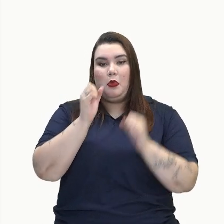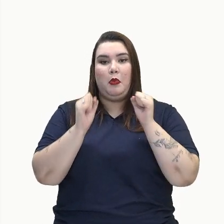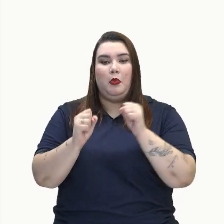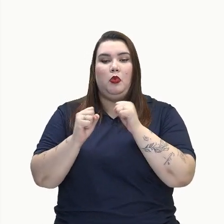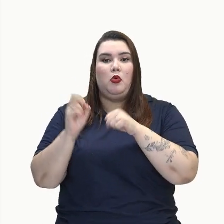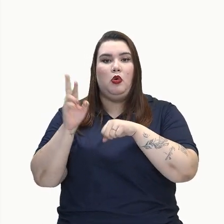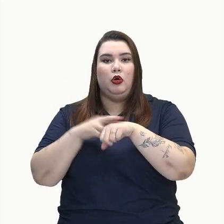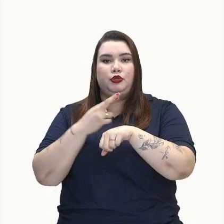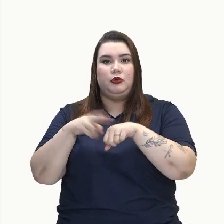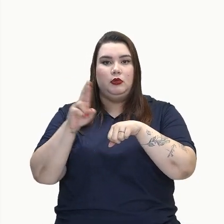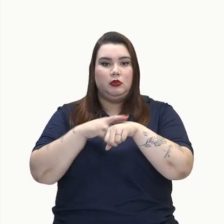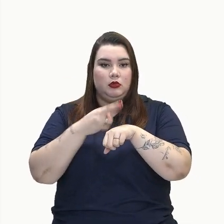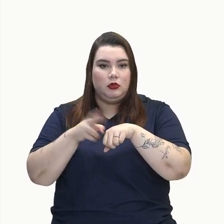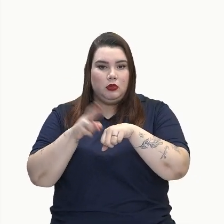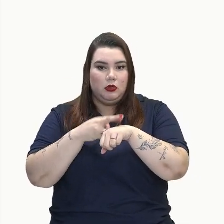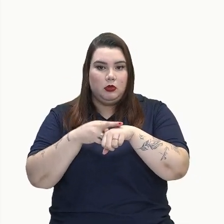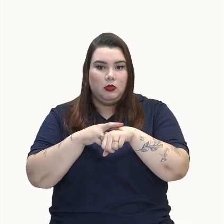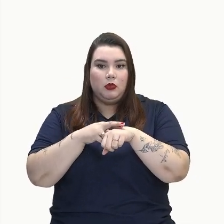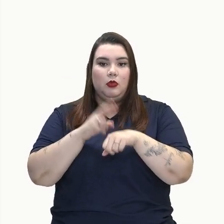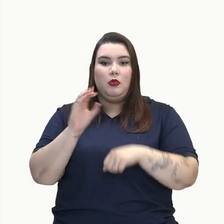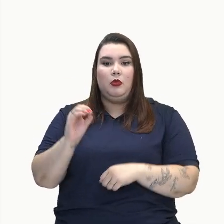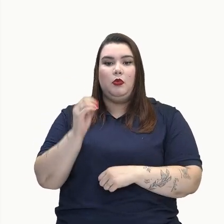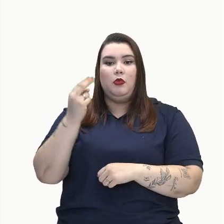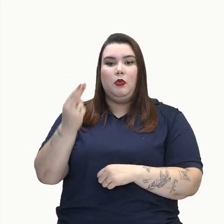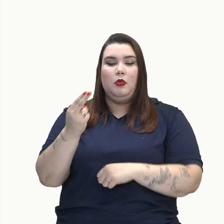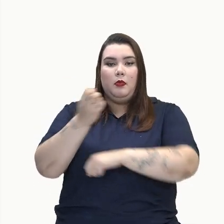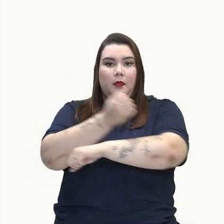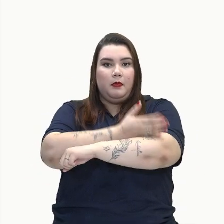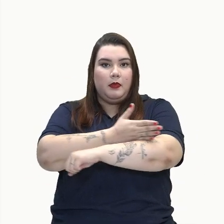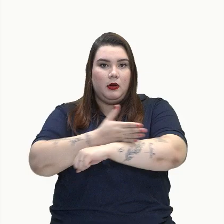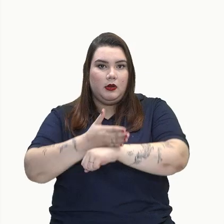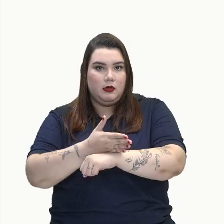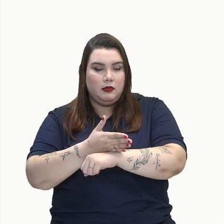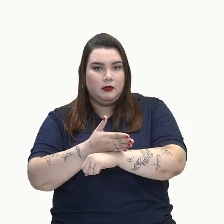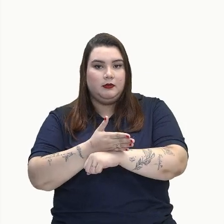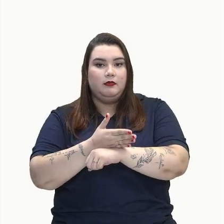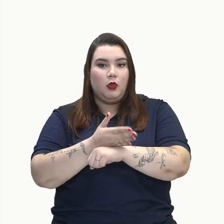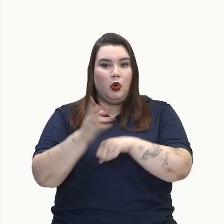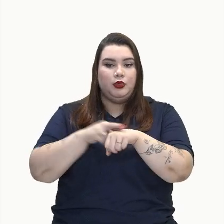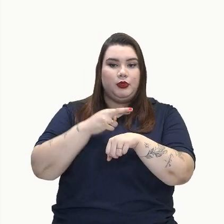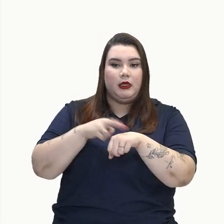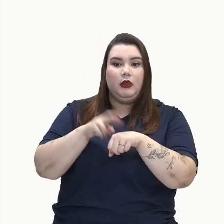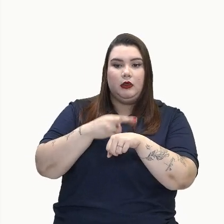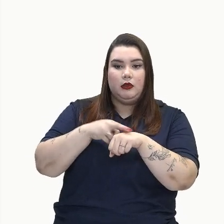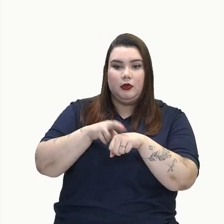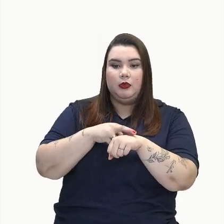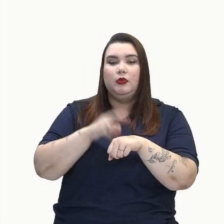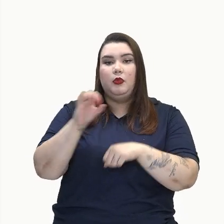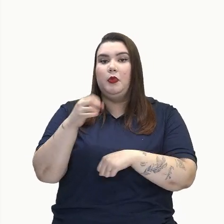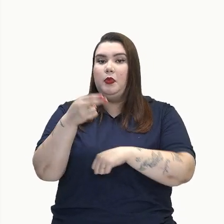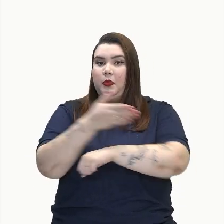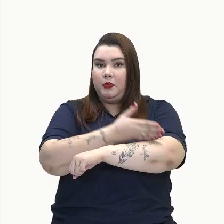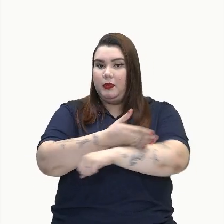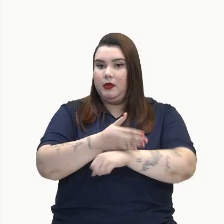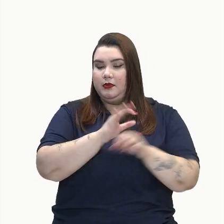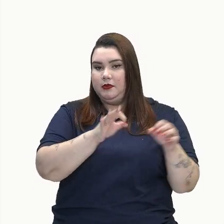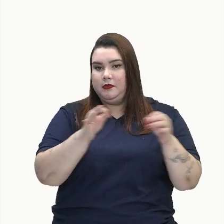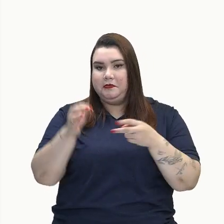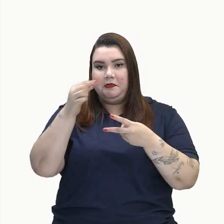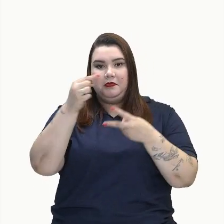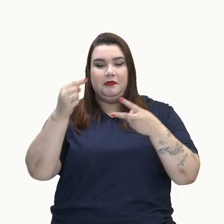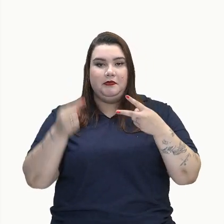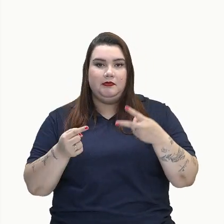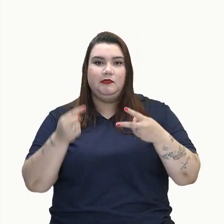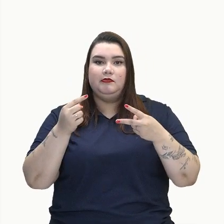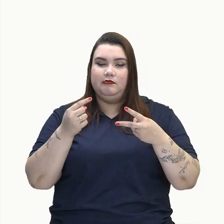púrpura ou branca, vejam vocês. Então, ele verificou se ela apresentava uma dessas duas colorações, as